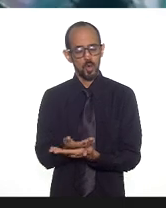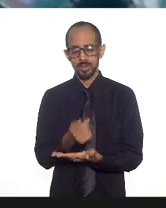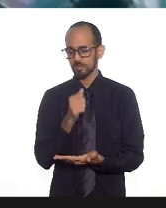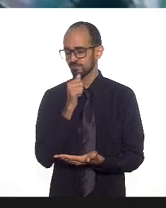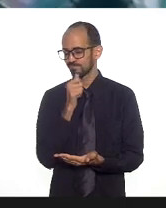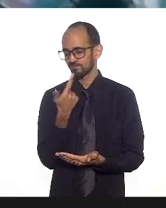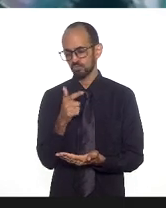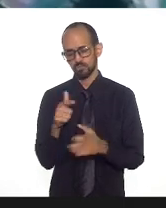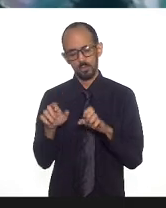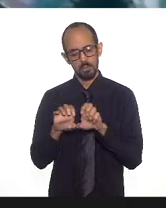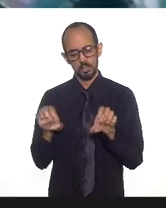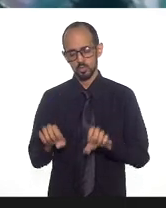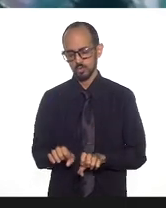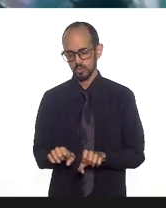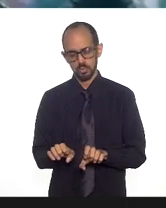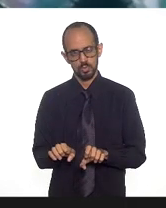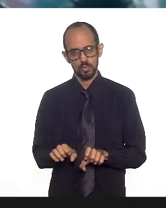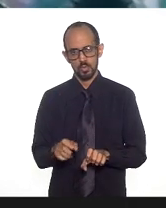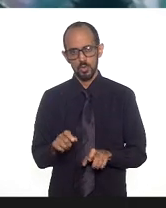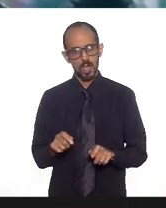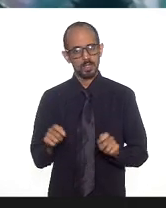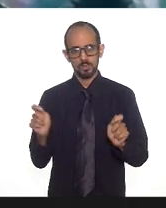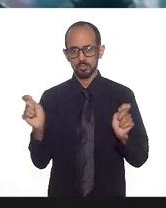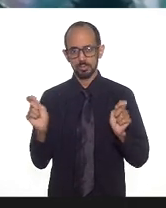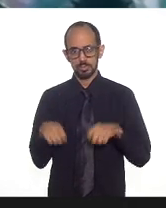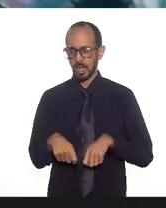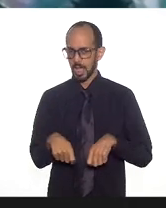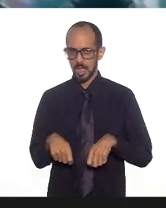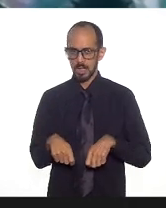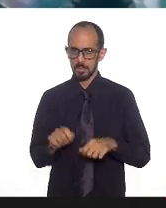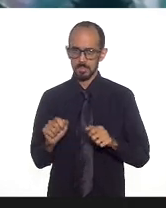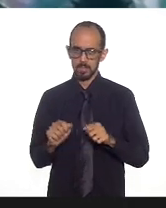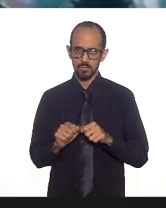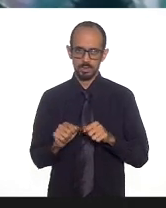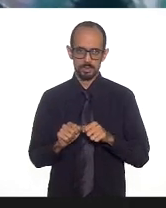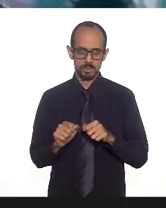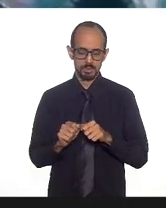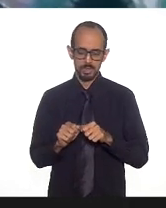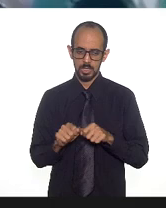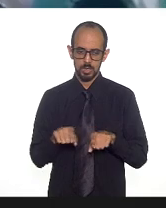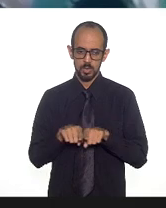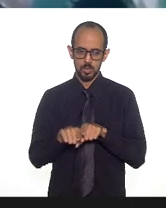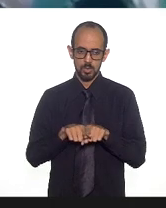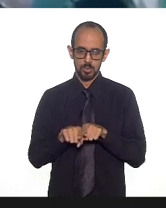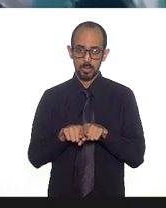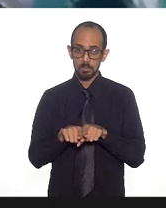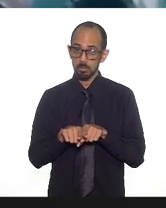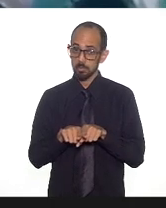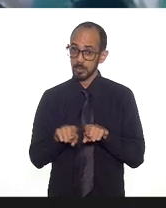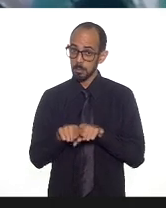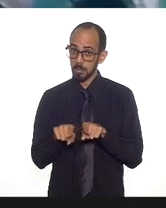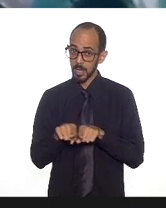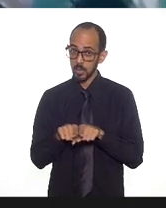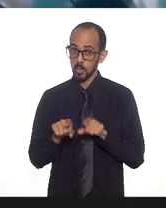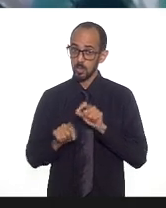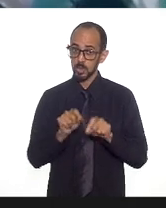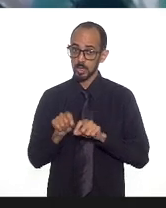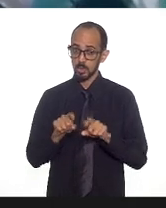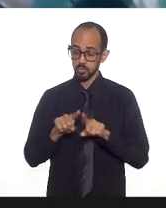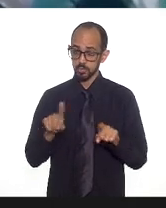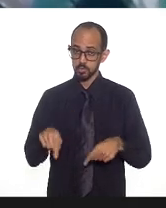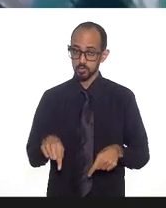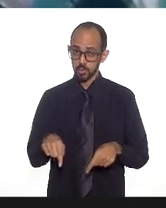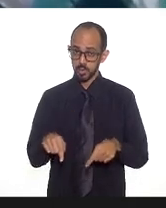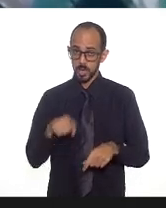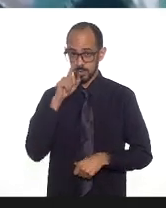gente não tem condição de colocar em risco trabalhadores da educação, colocar em risco jovens